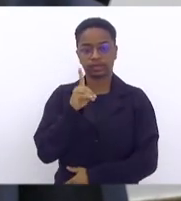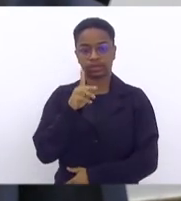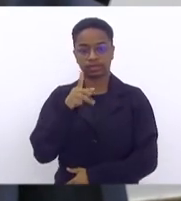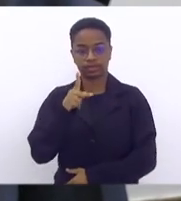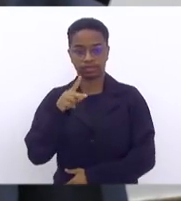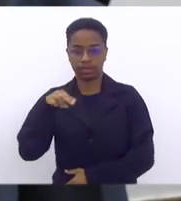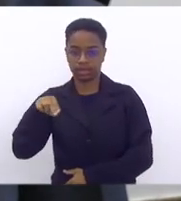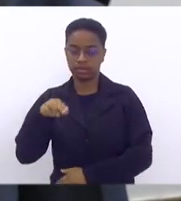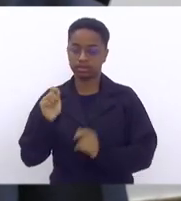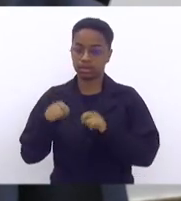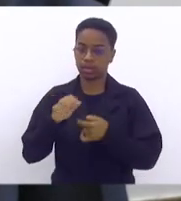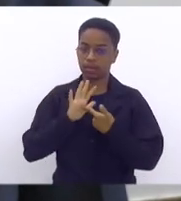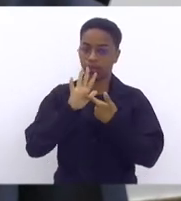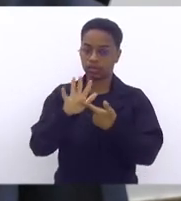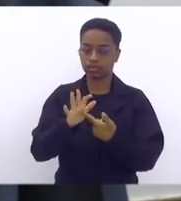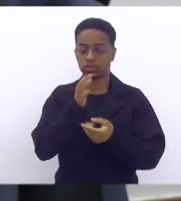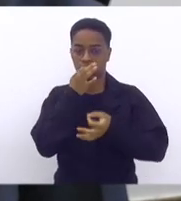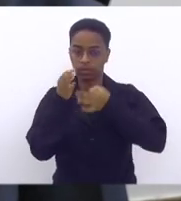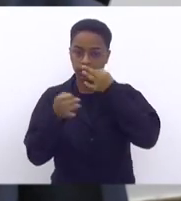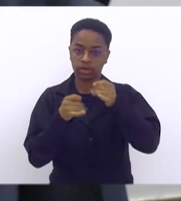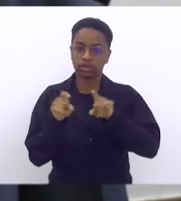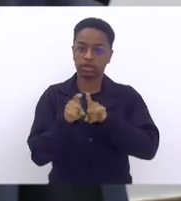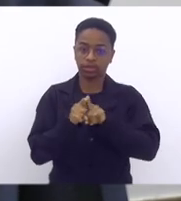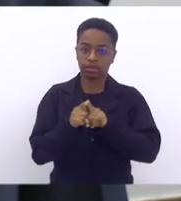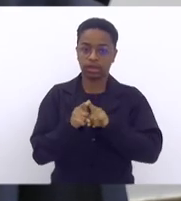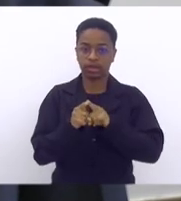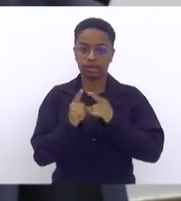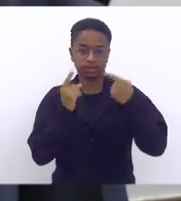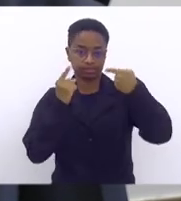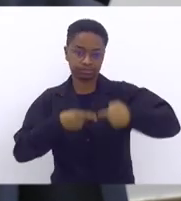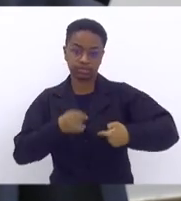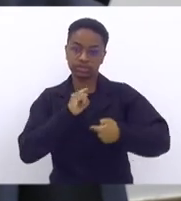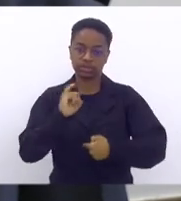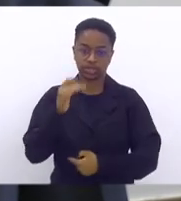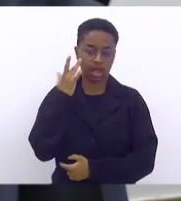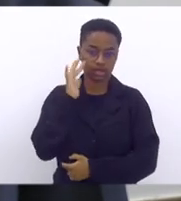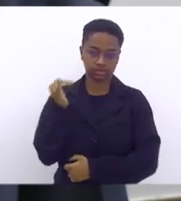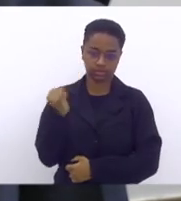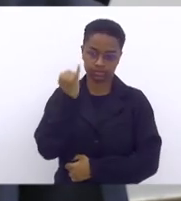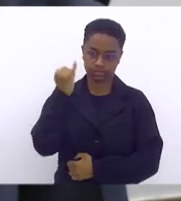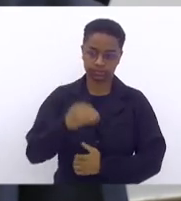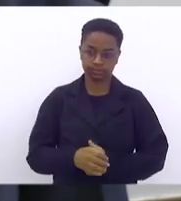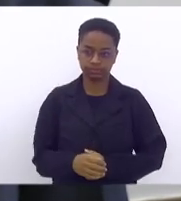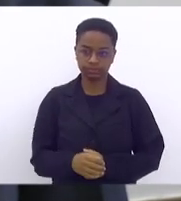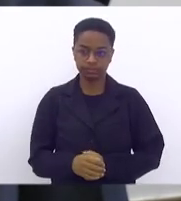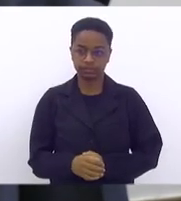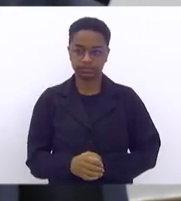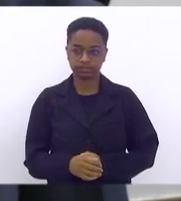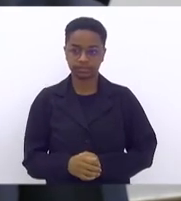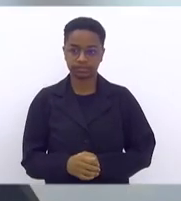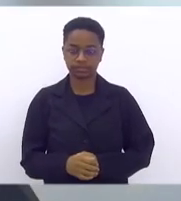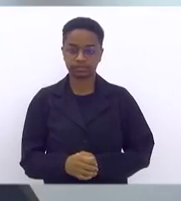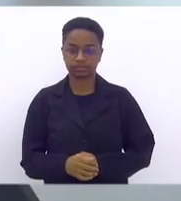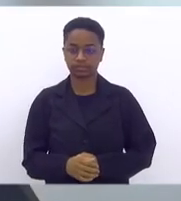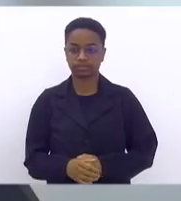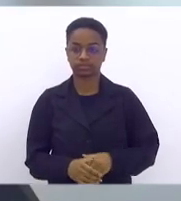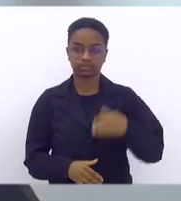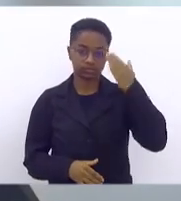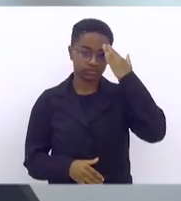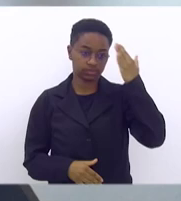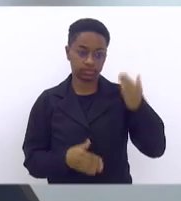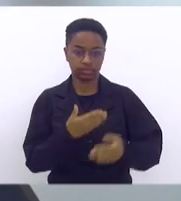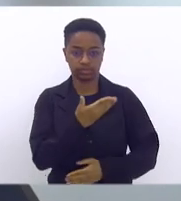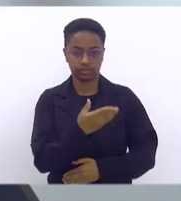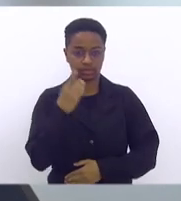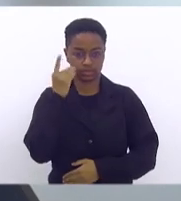suas posições e contra-argumentar, se achar pertinente. Então, é isso. Muito obrigada,